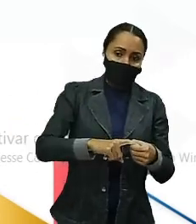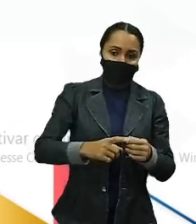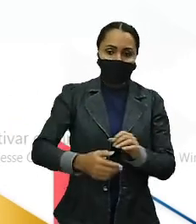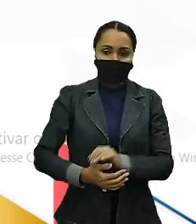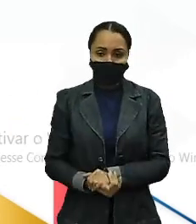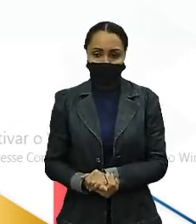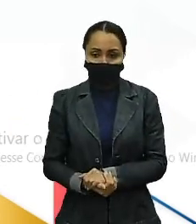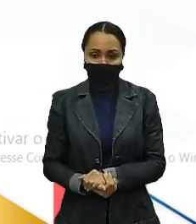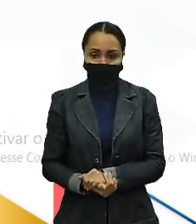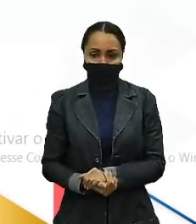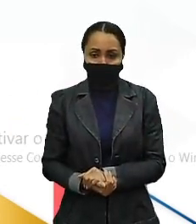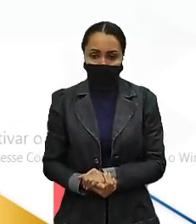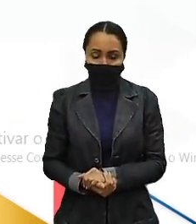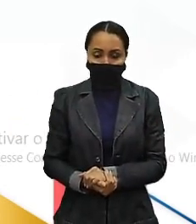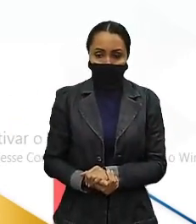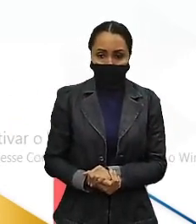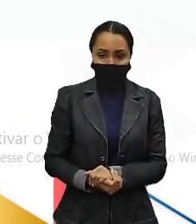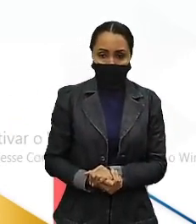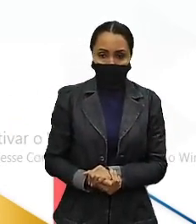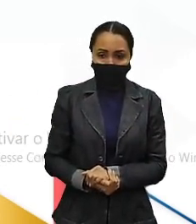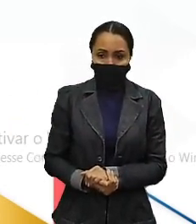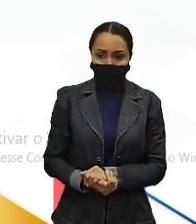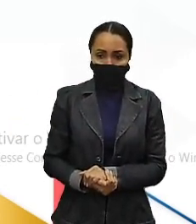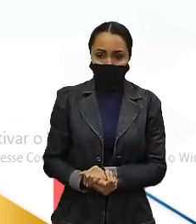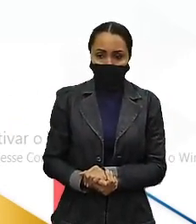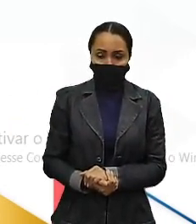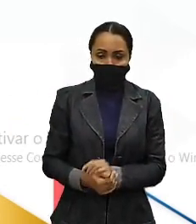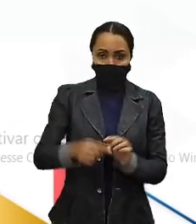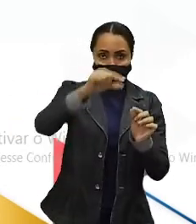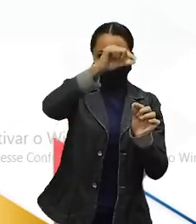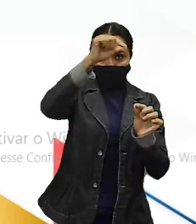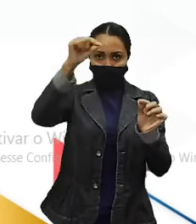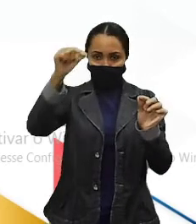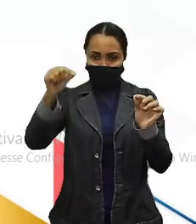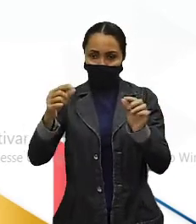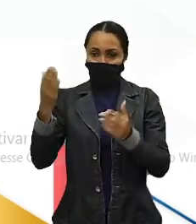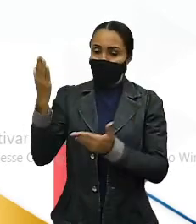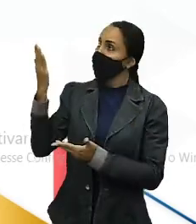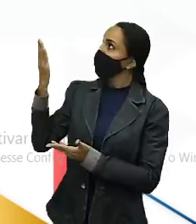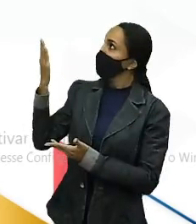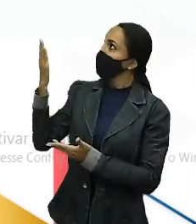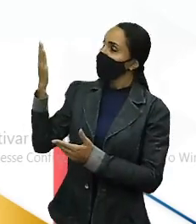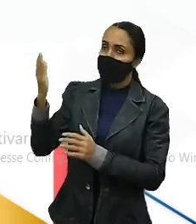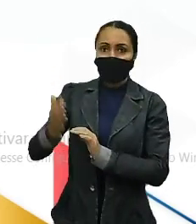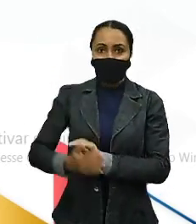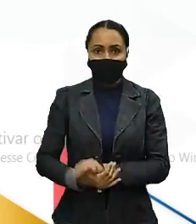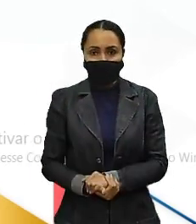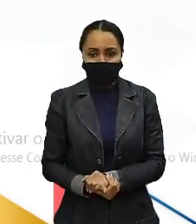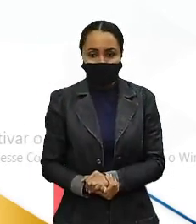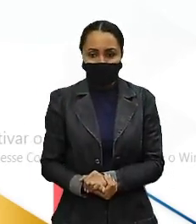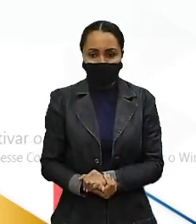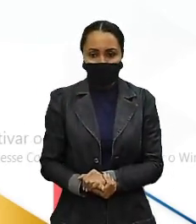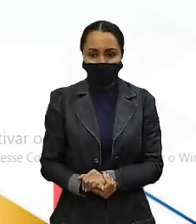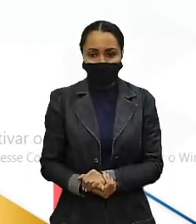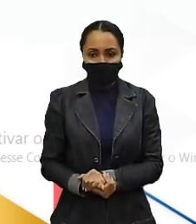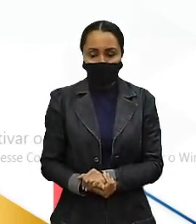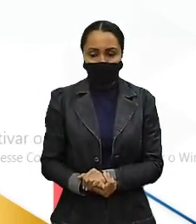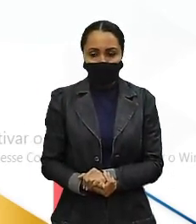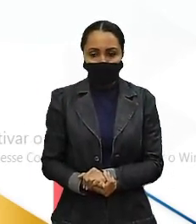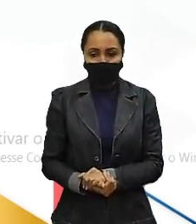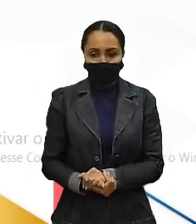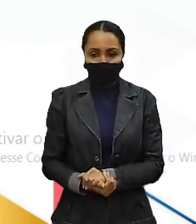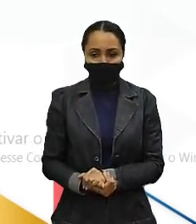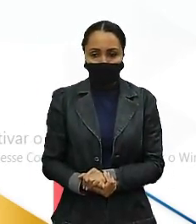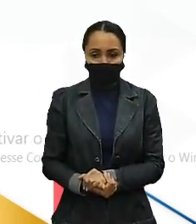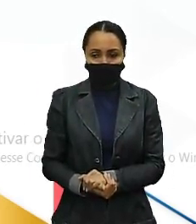90 mais 45 graus. Percebe? Olha aí, ó. E agora? Deu para entender? Já girou 90, agora